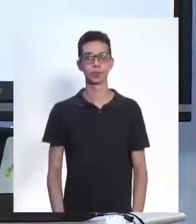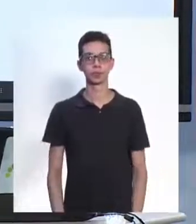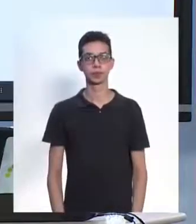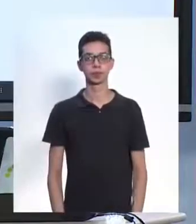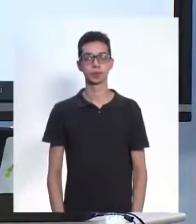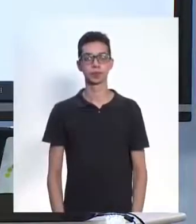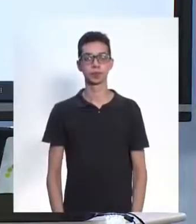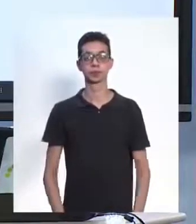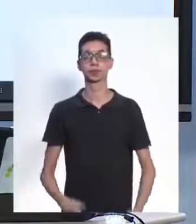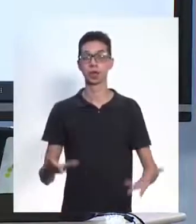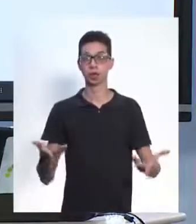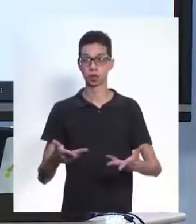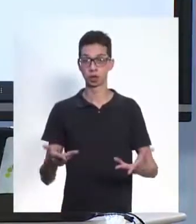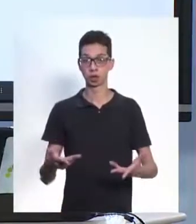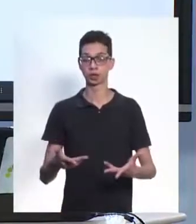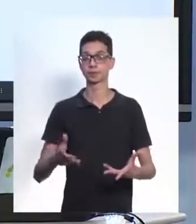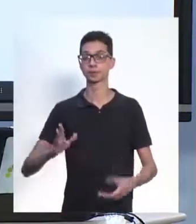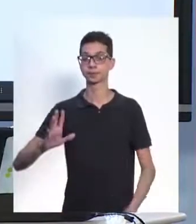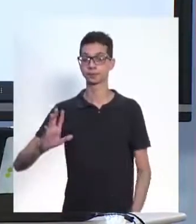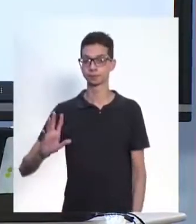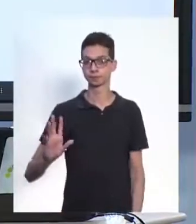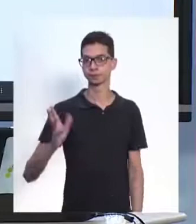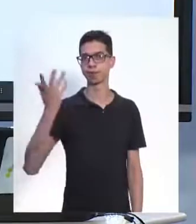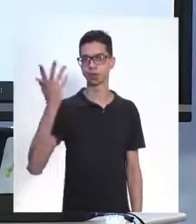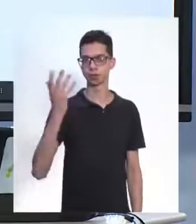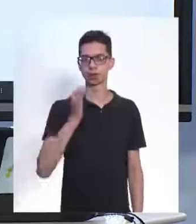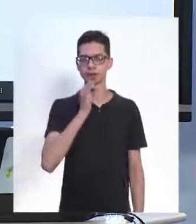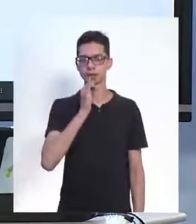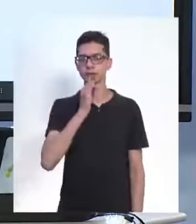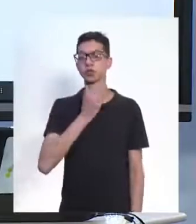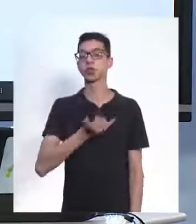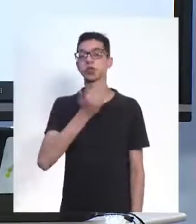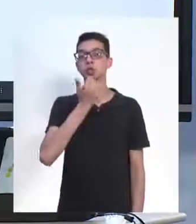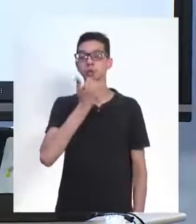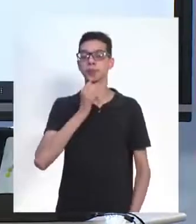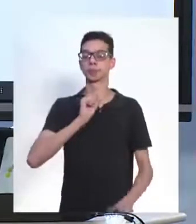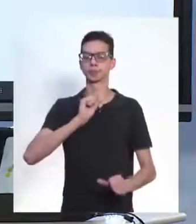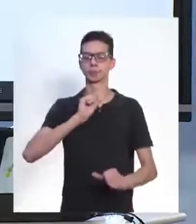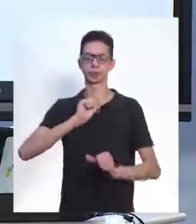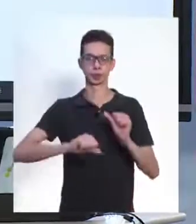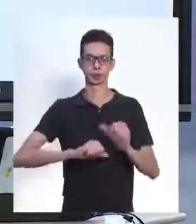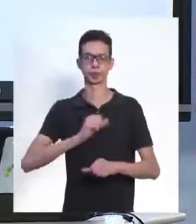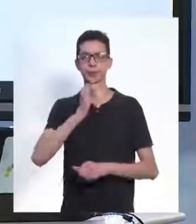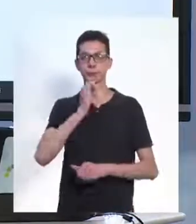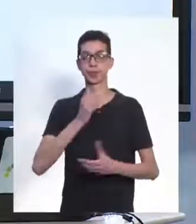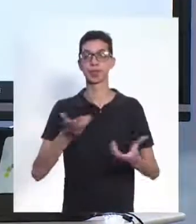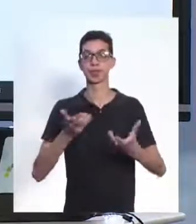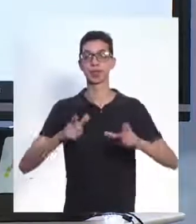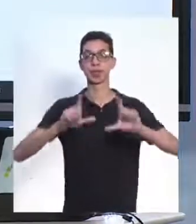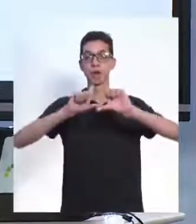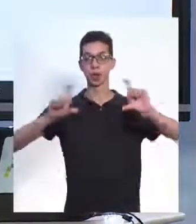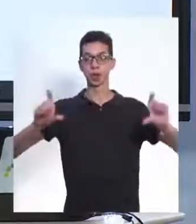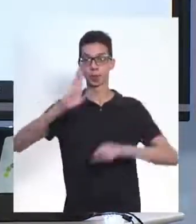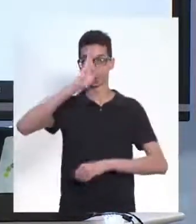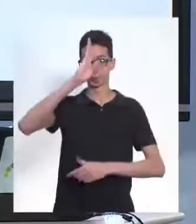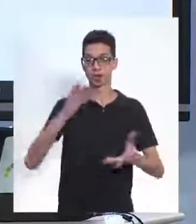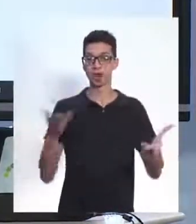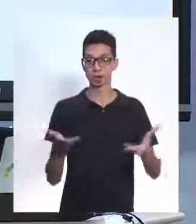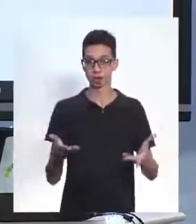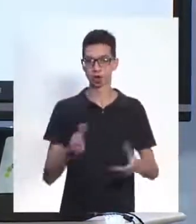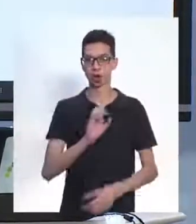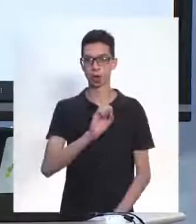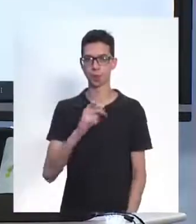a consequência. Vocês o que era, entenderam? desculpa, a gente vai transformar. Eu quero a oração principal agora, eu quero